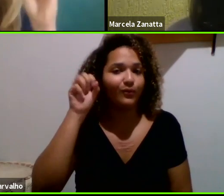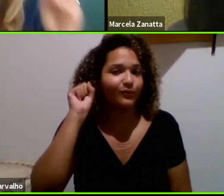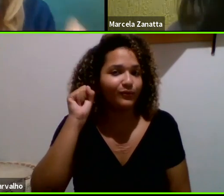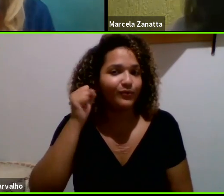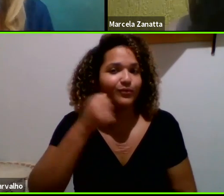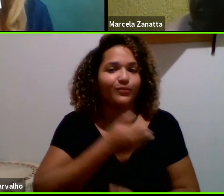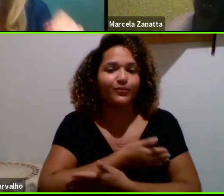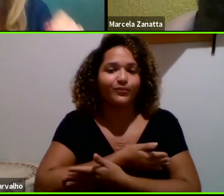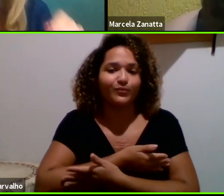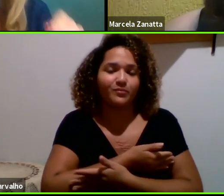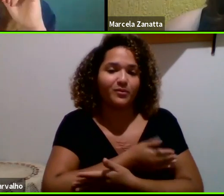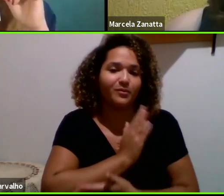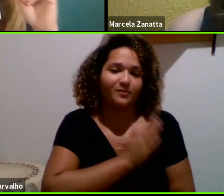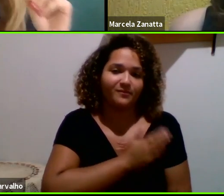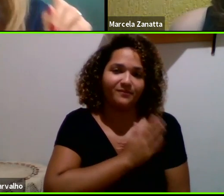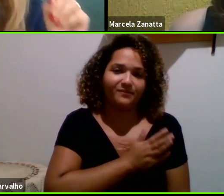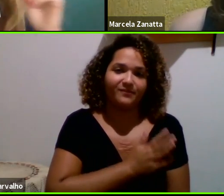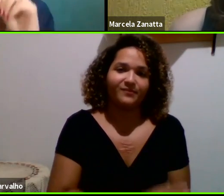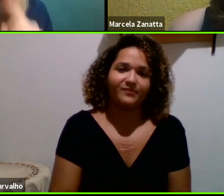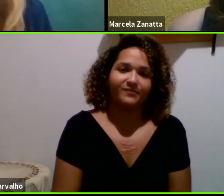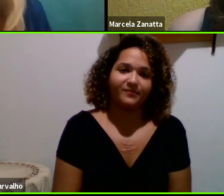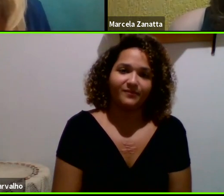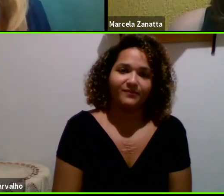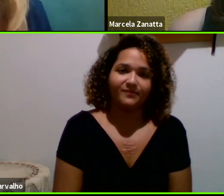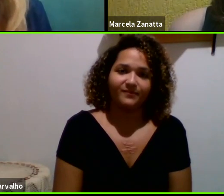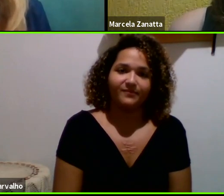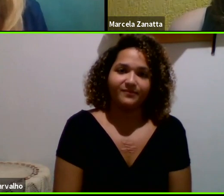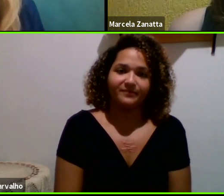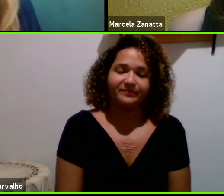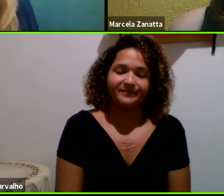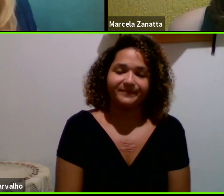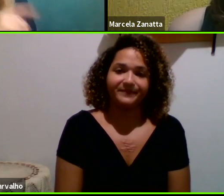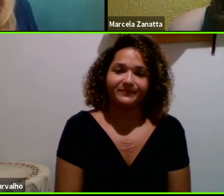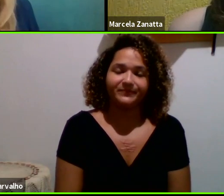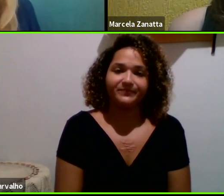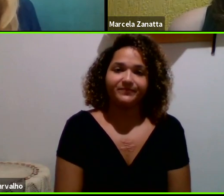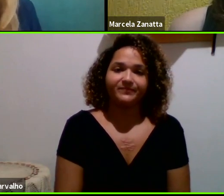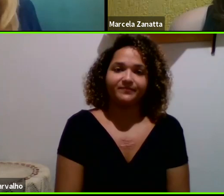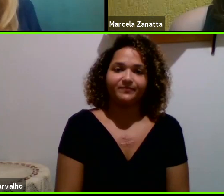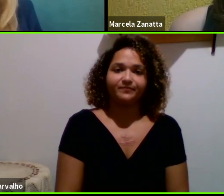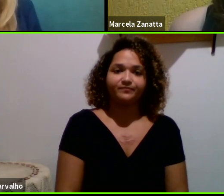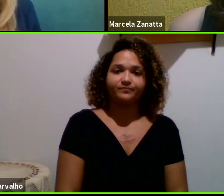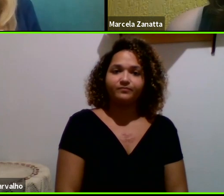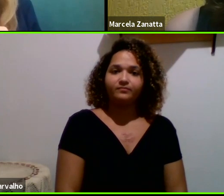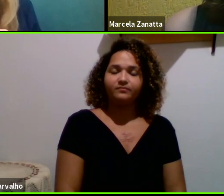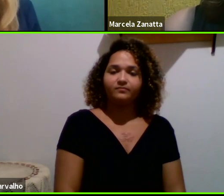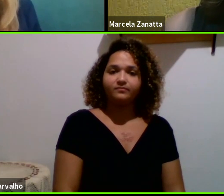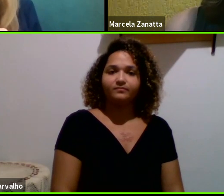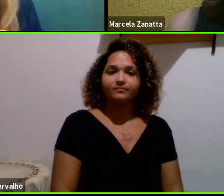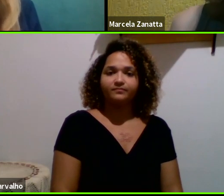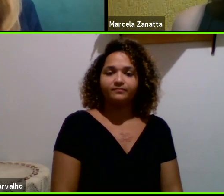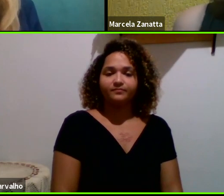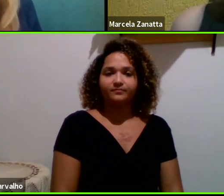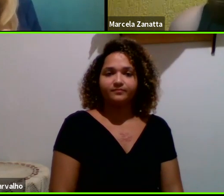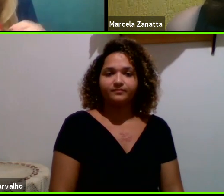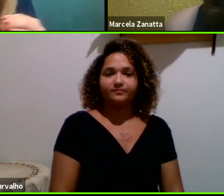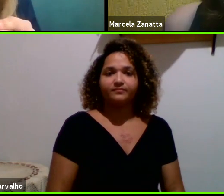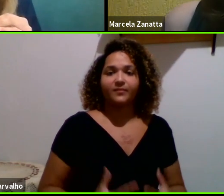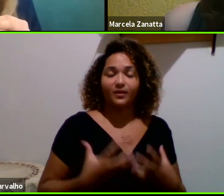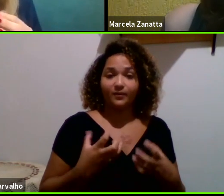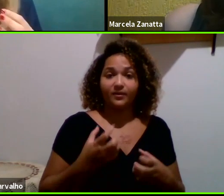rompe, a ausculta precisa ser realizada. Outros pontos que eu gostaria de chamar a